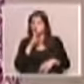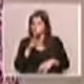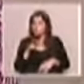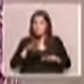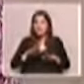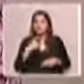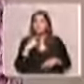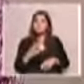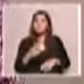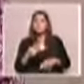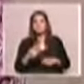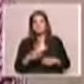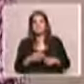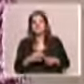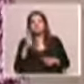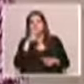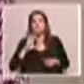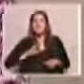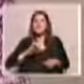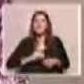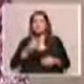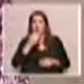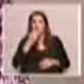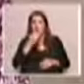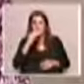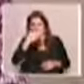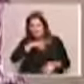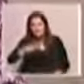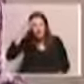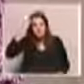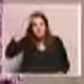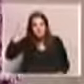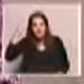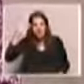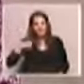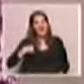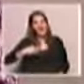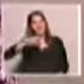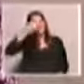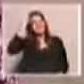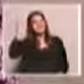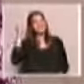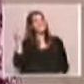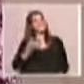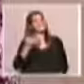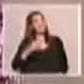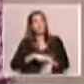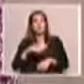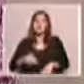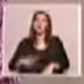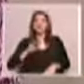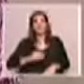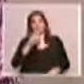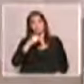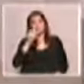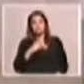mas ele diz, pergunta isso, se comer muito queijo realmente faz mal à memória. Já nem me lembrava disto, calhar, porque comer muito queijo. Aqui a questão tem a